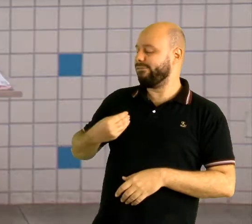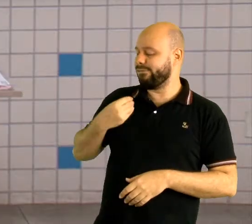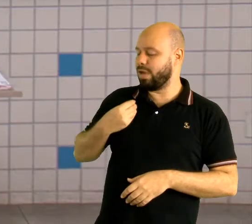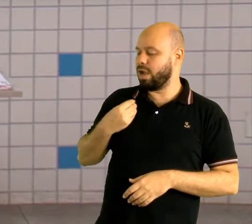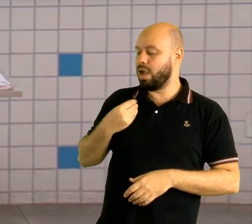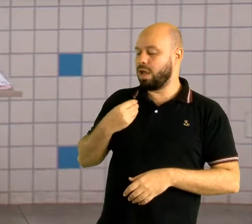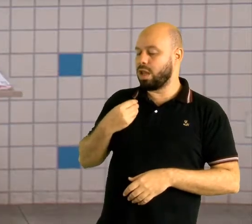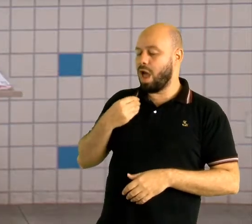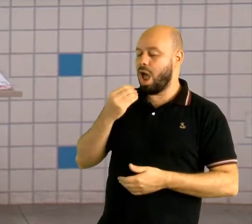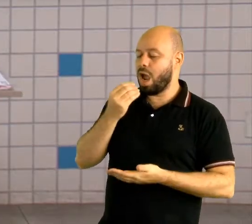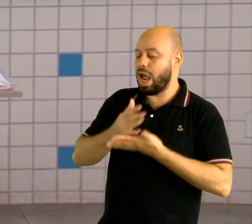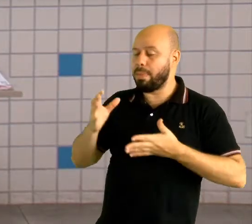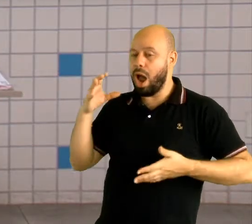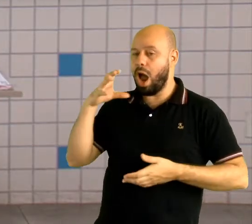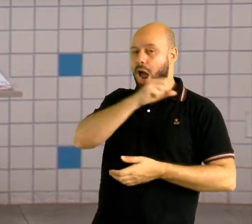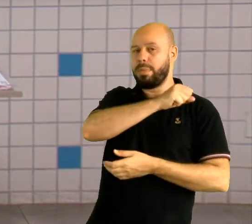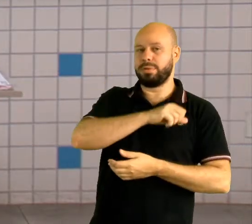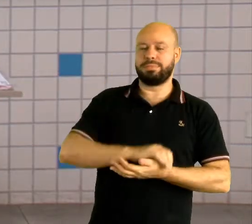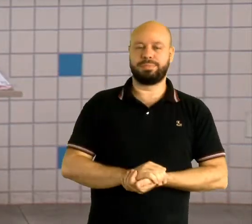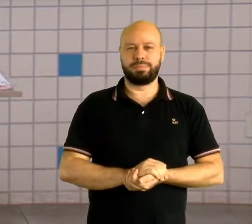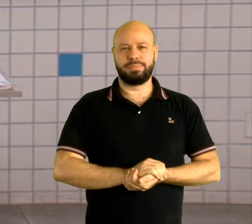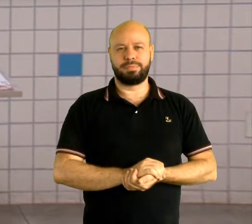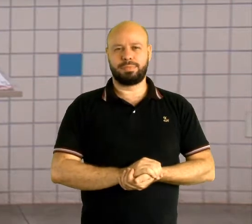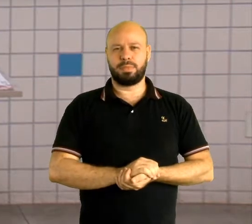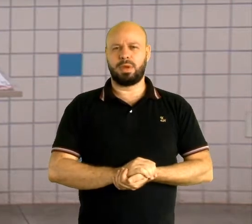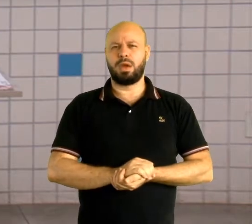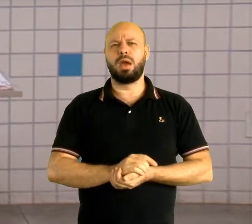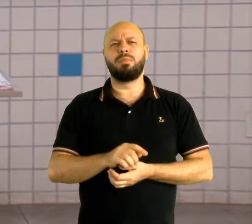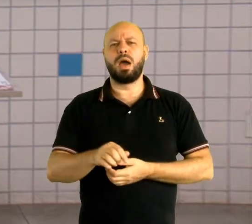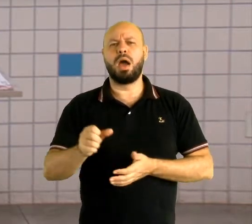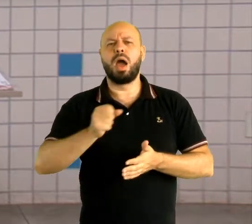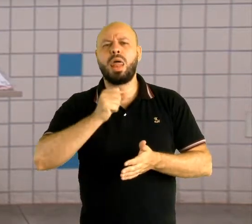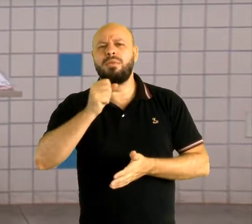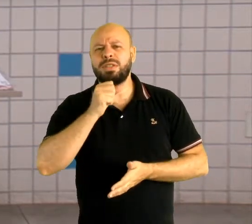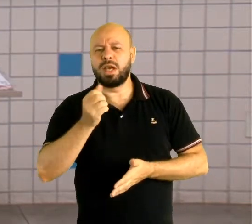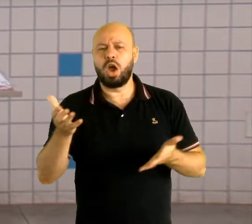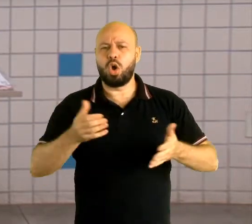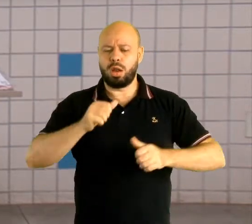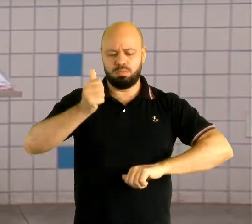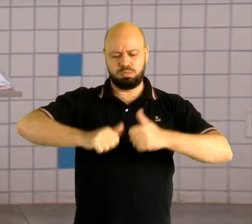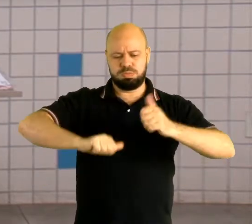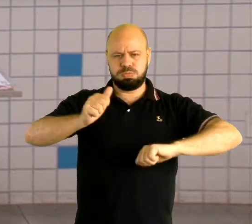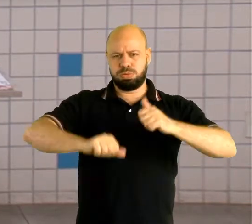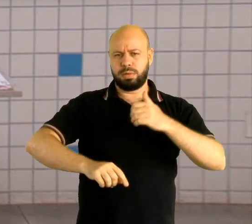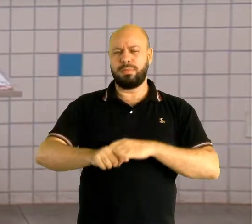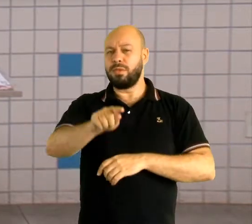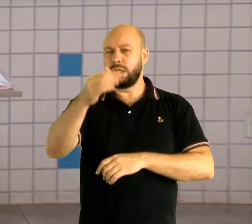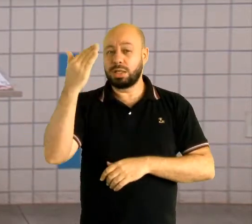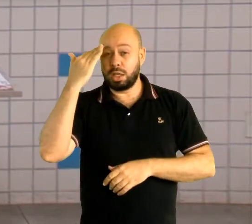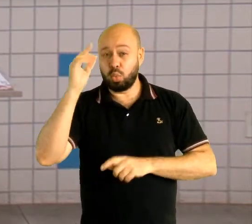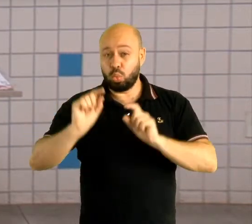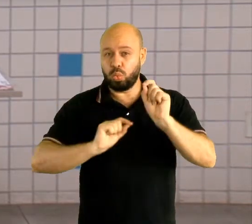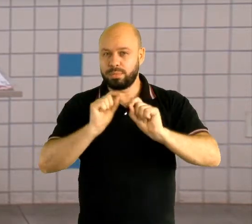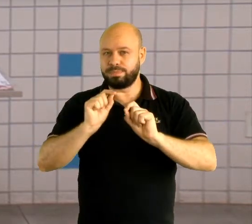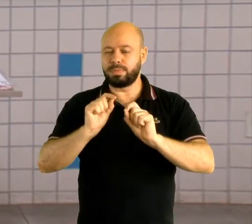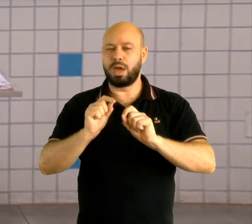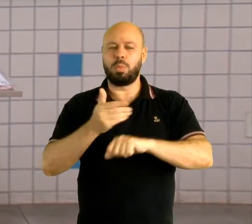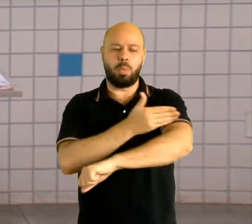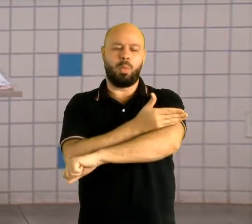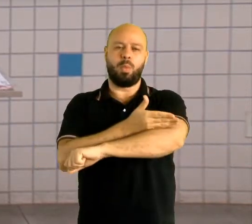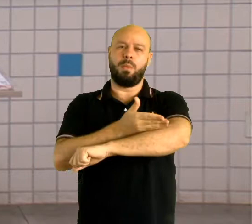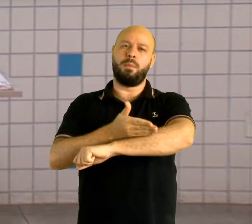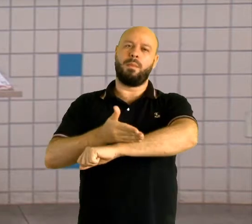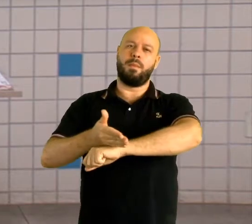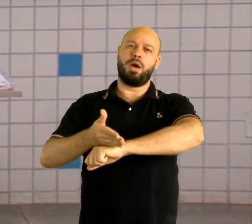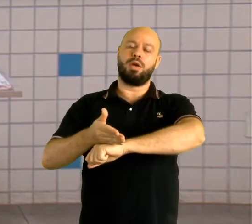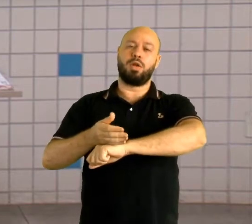Agora vamos à análise da entrevista. O que vocês entenderam da entrevista? Fala-se sobre o comportamento